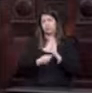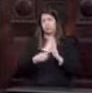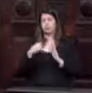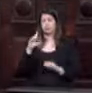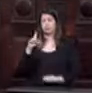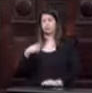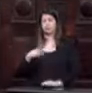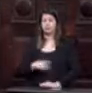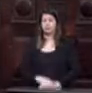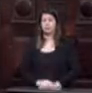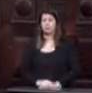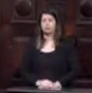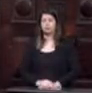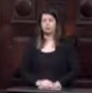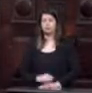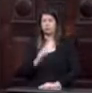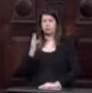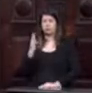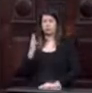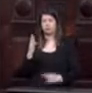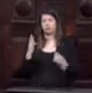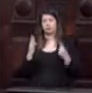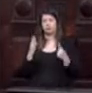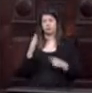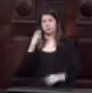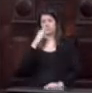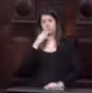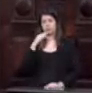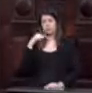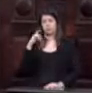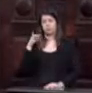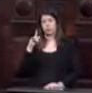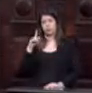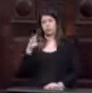Luiz Paulo. 4-1, deputado Paulo Melo.